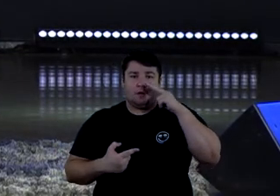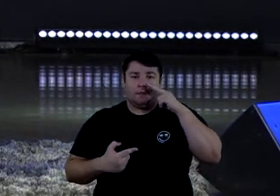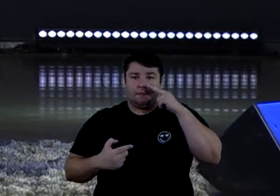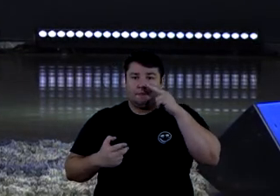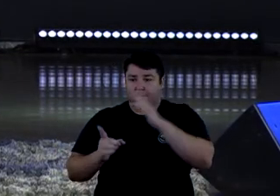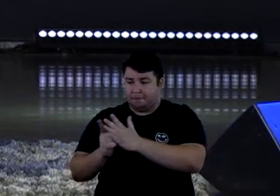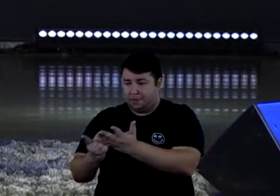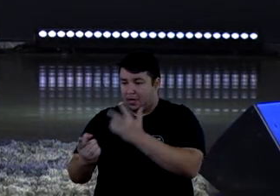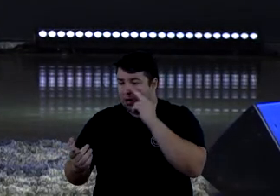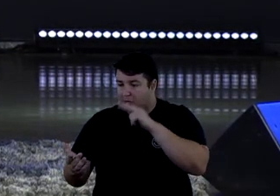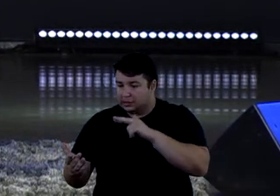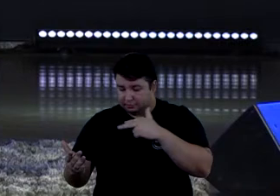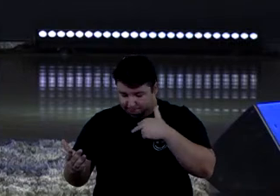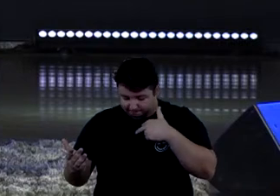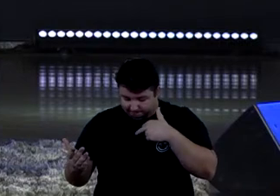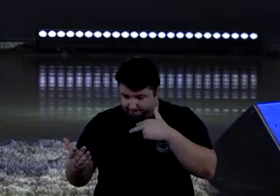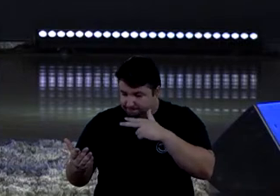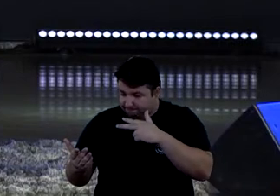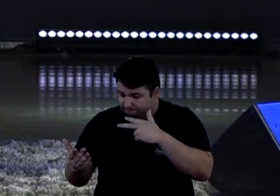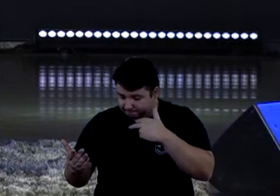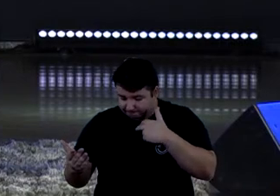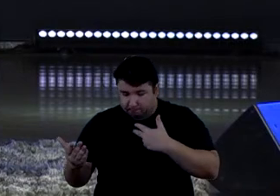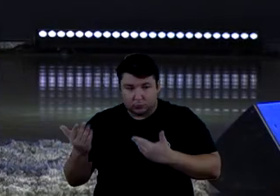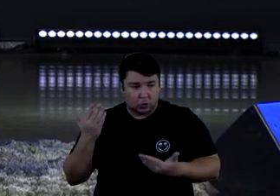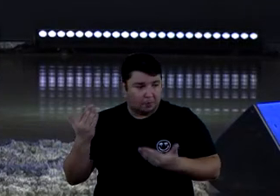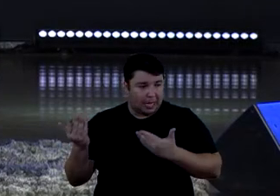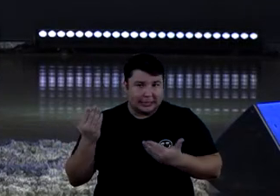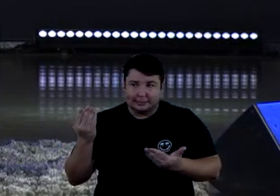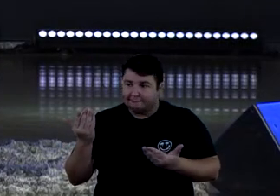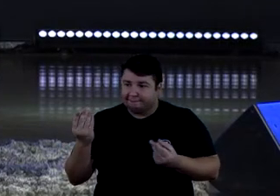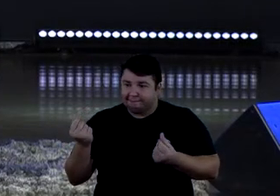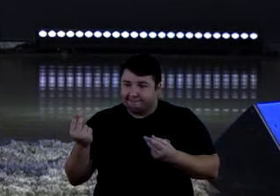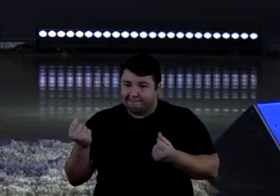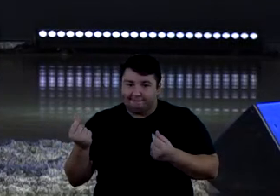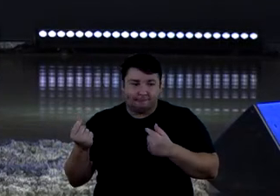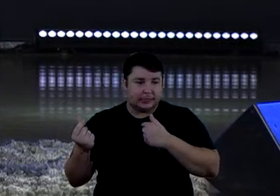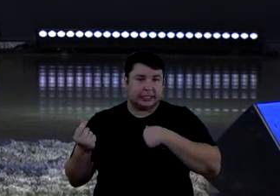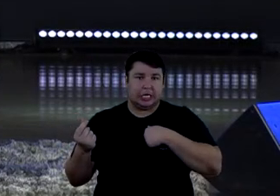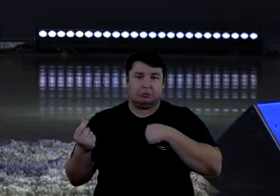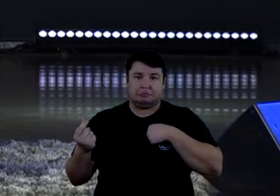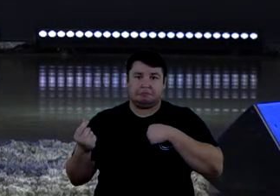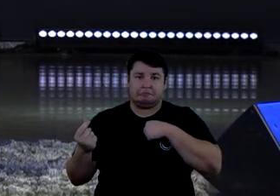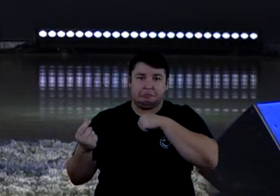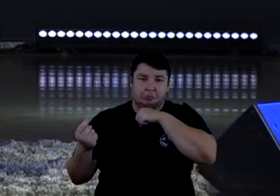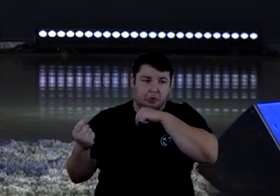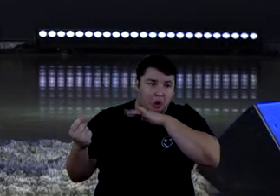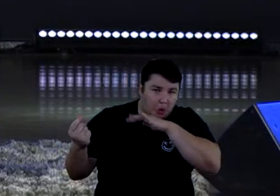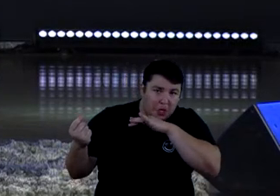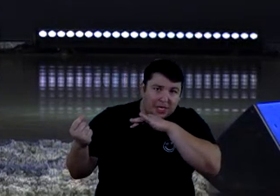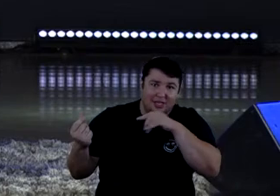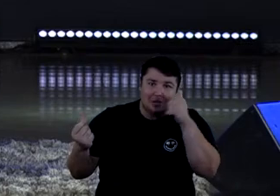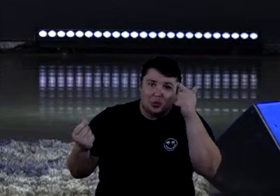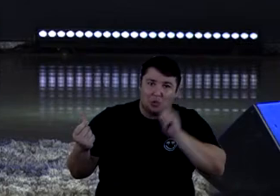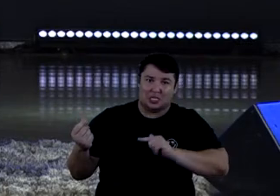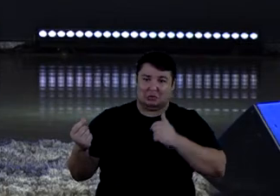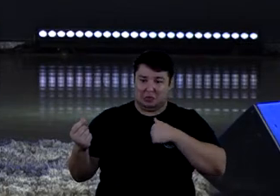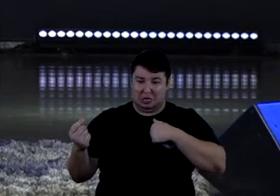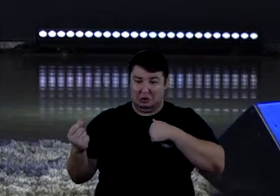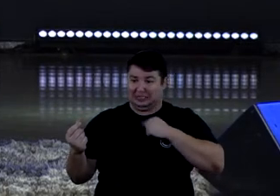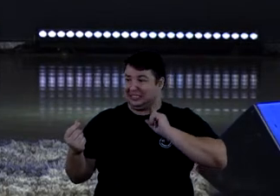olhar para mim, olhar para a Bíblia, olhar para mim, eu falei: meu, não vai dar. Eu sou muito ruim, muito